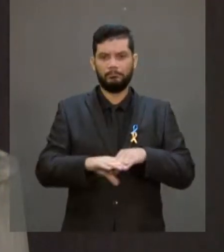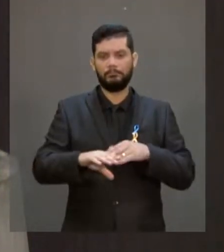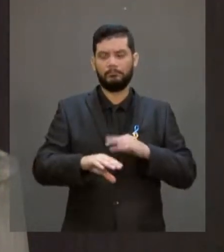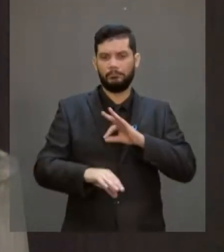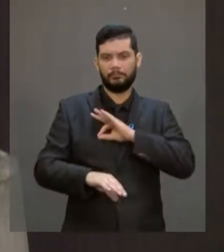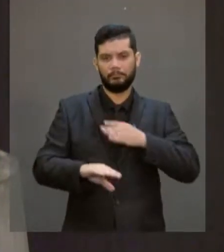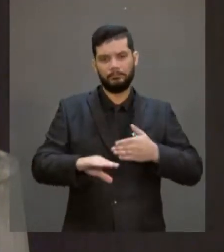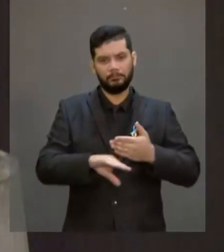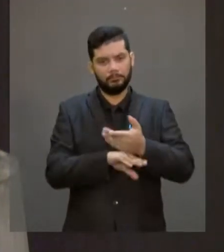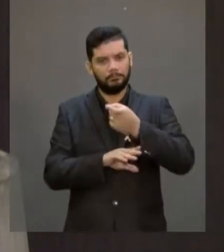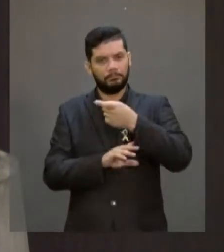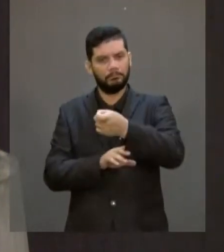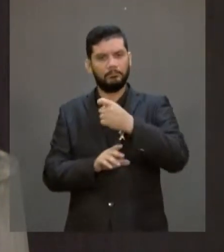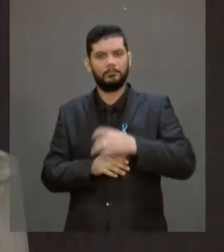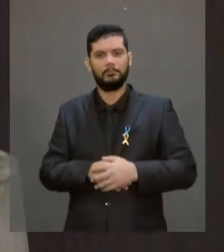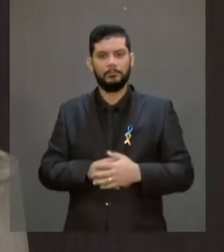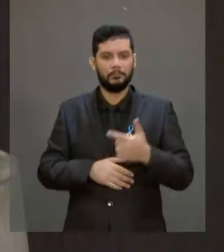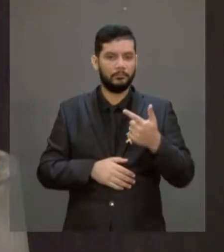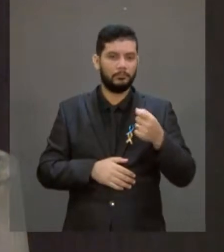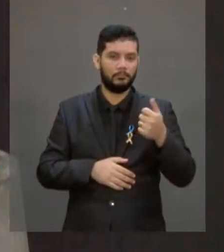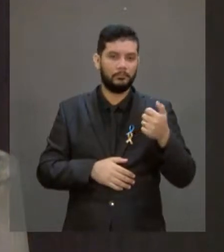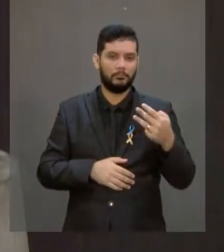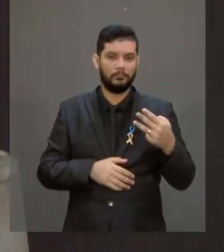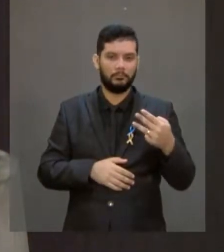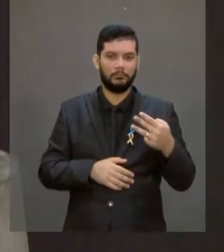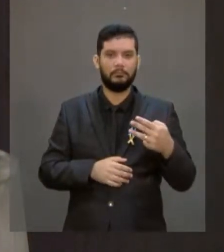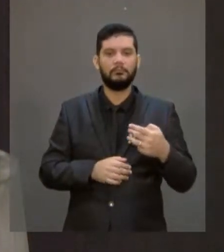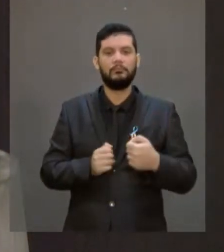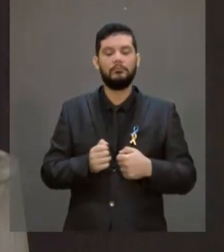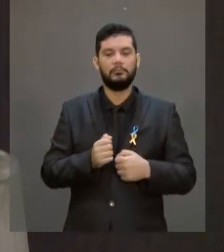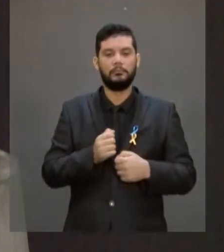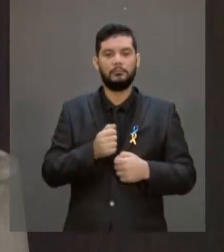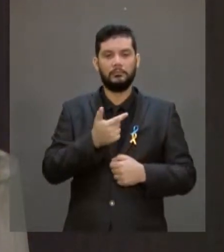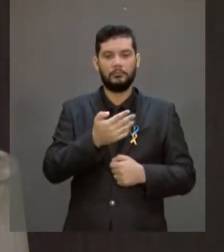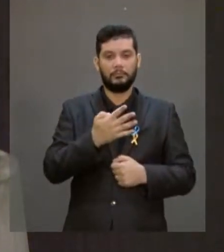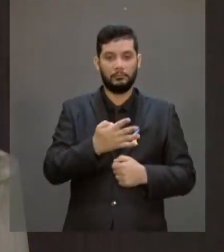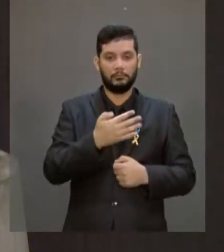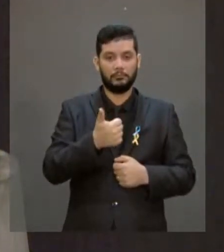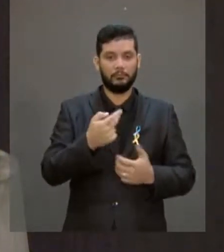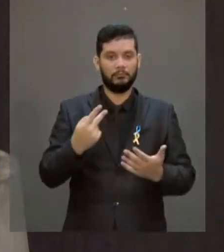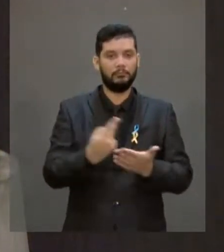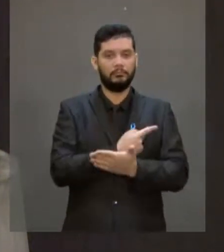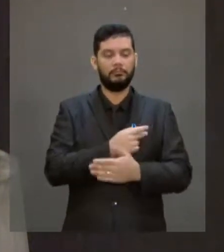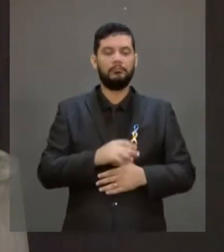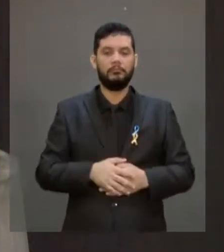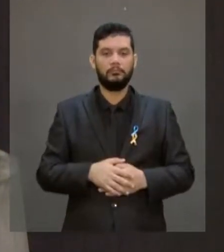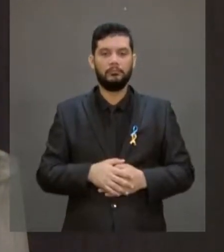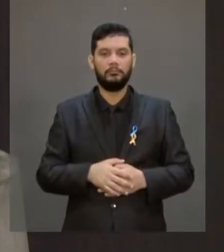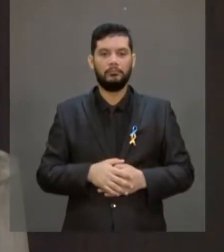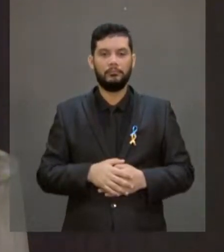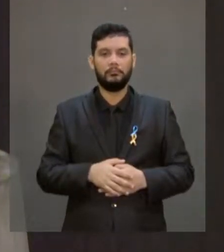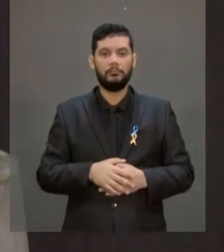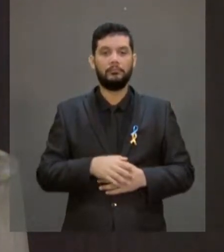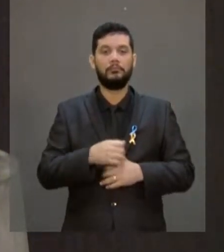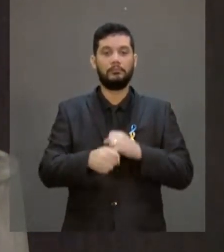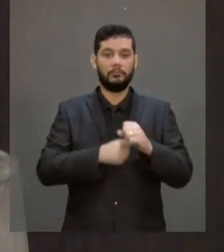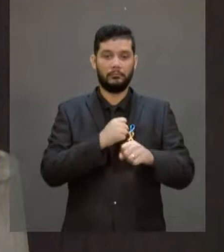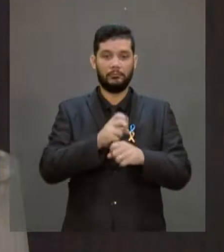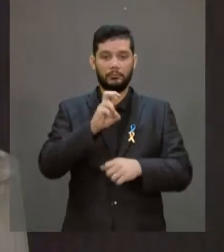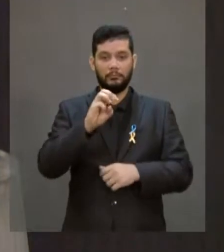policial. Em 2013, 41. Em 2014, 53. Em